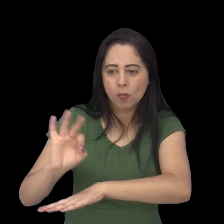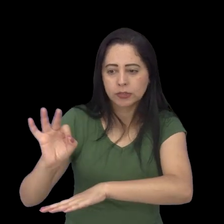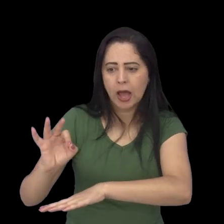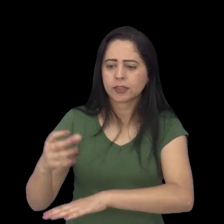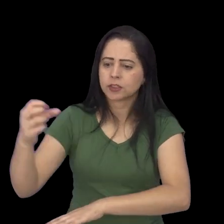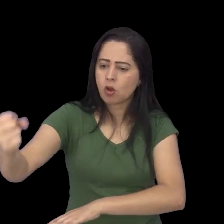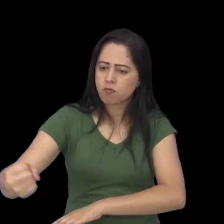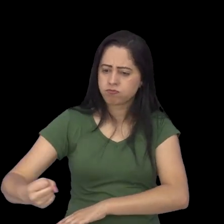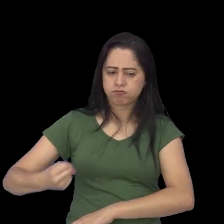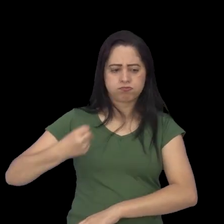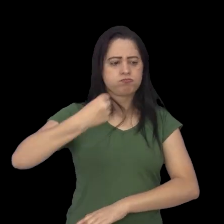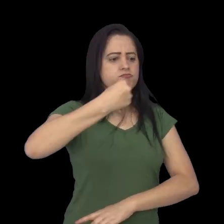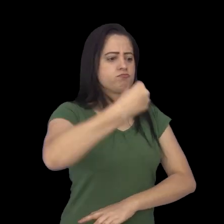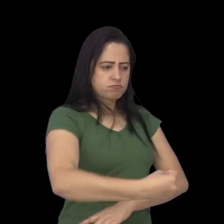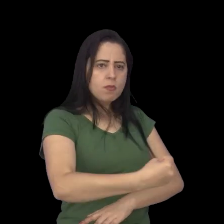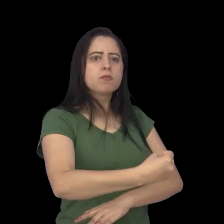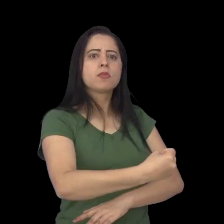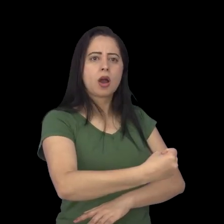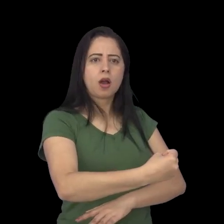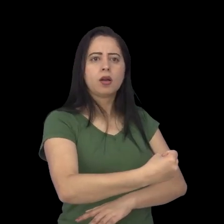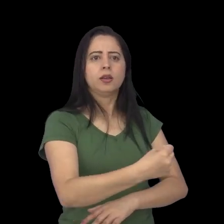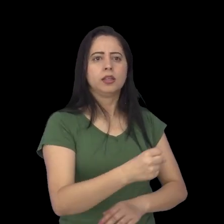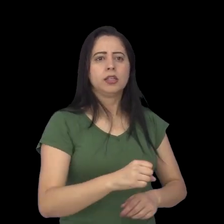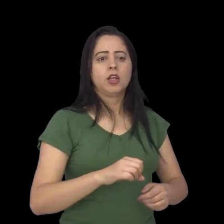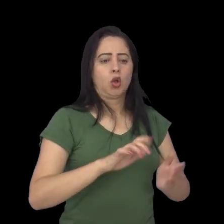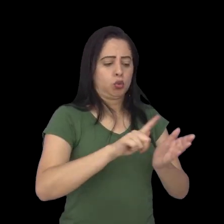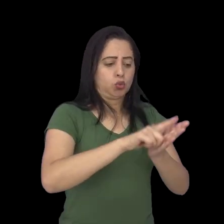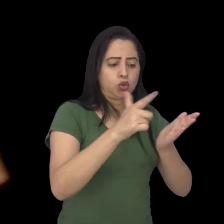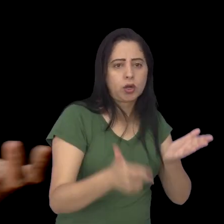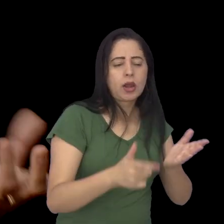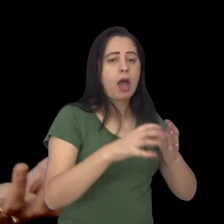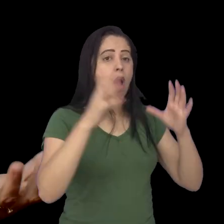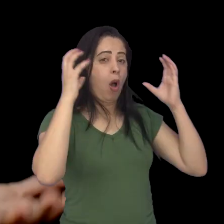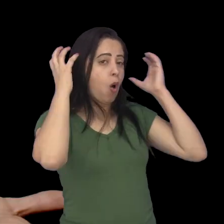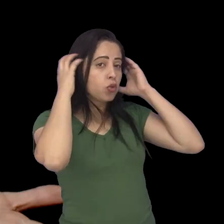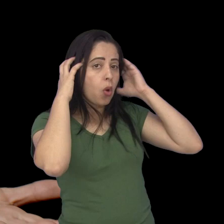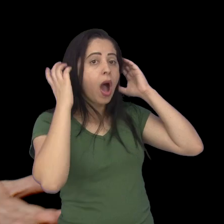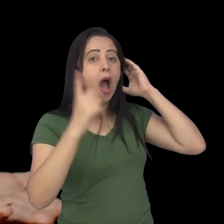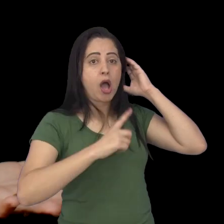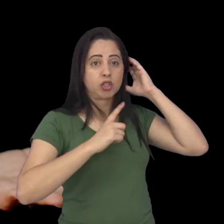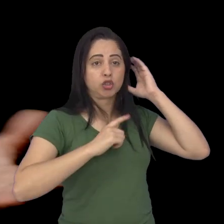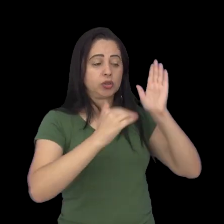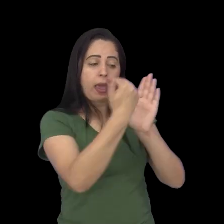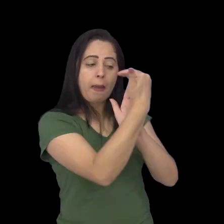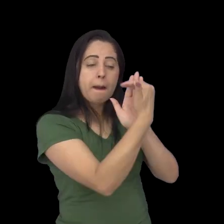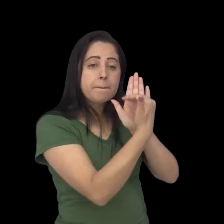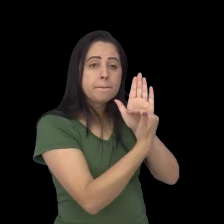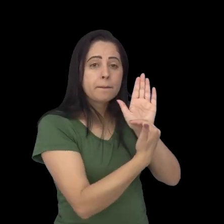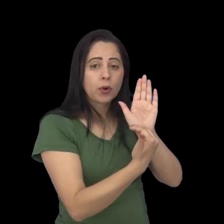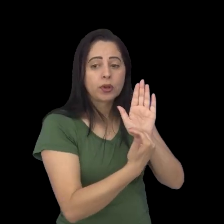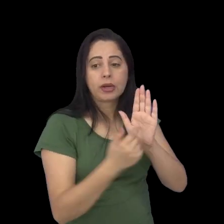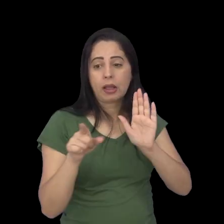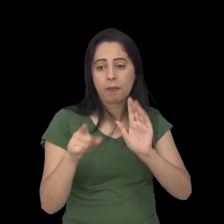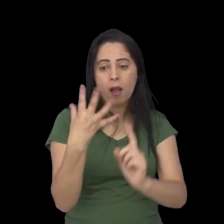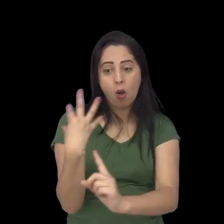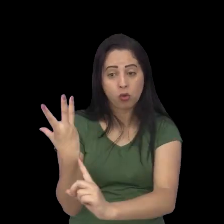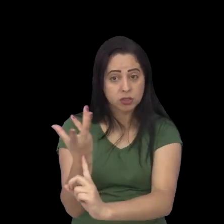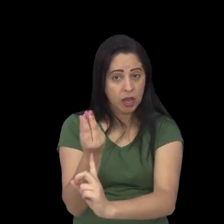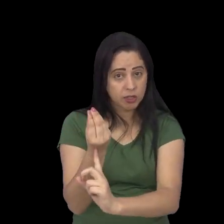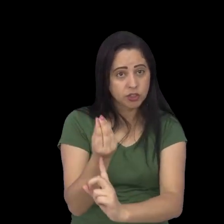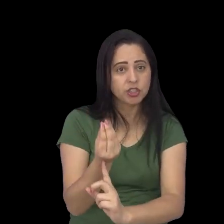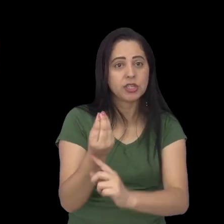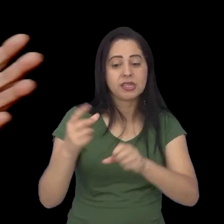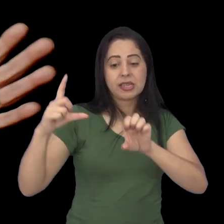tanto no jornal quanto nessa web rádio a gente tem programas para que os artistas locais,